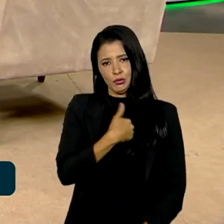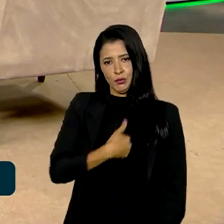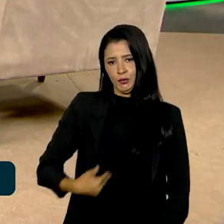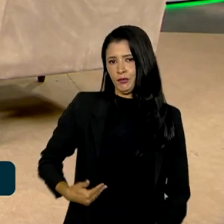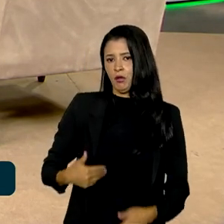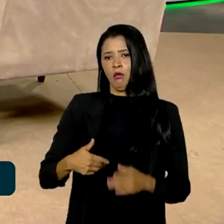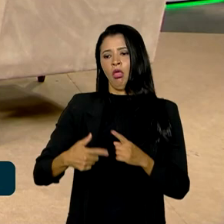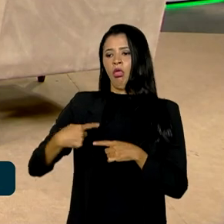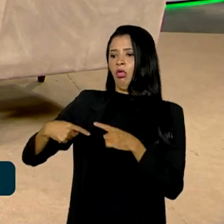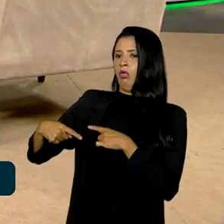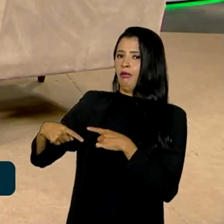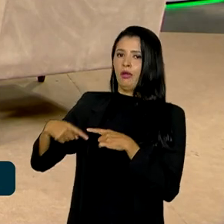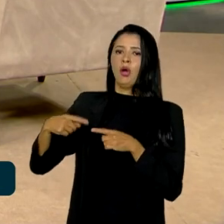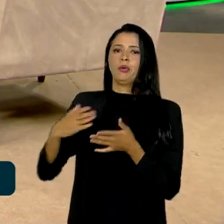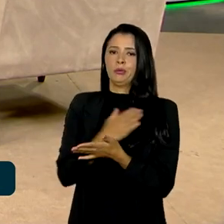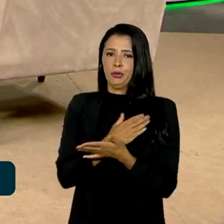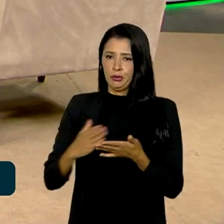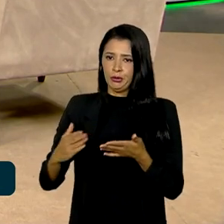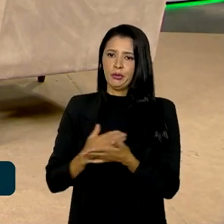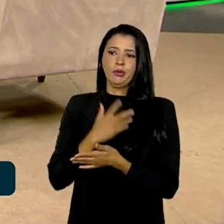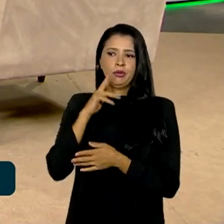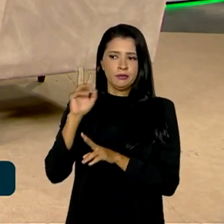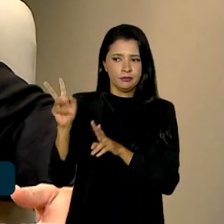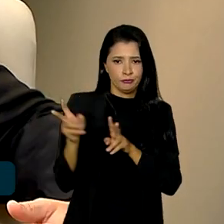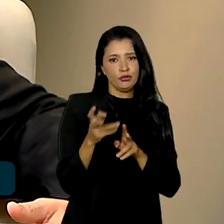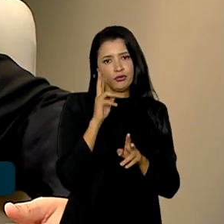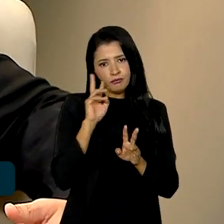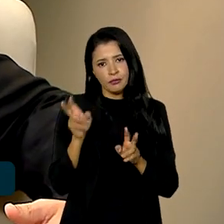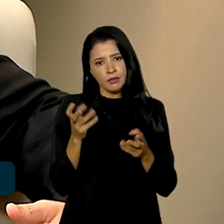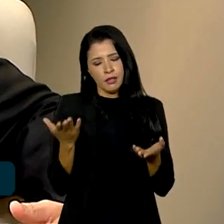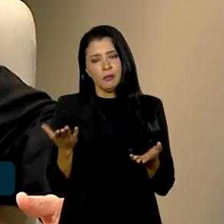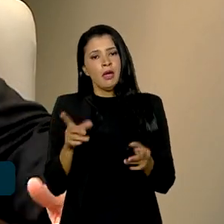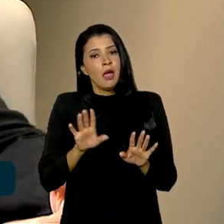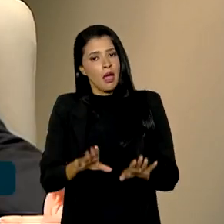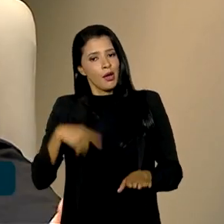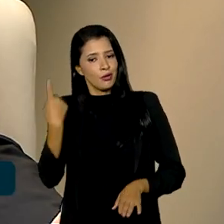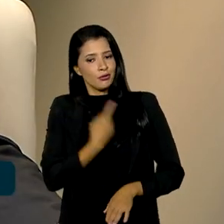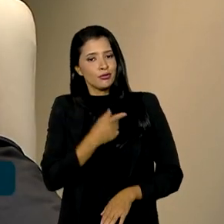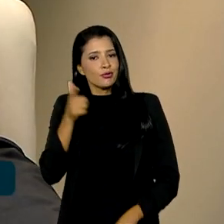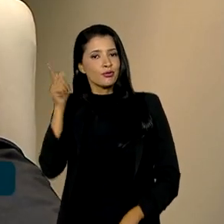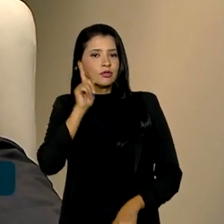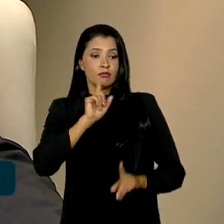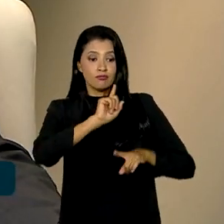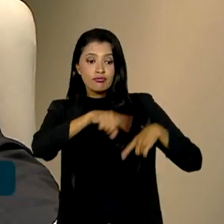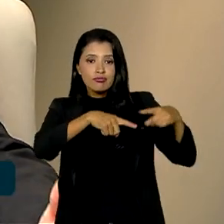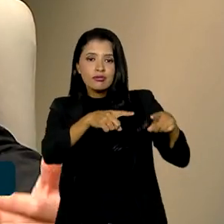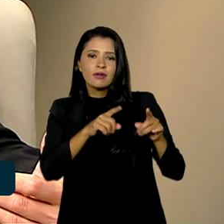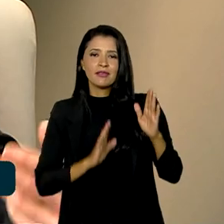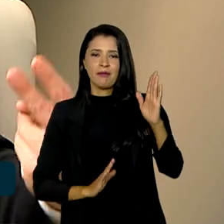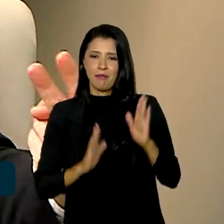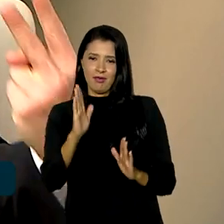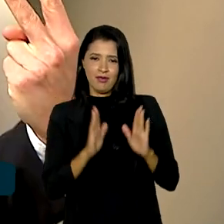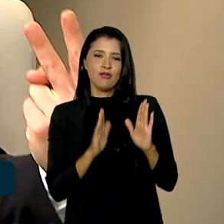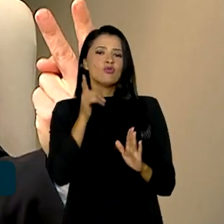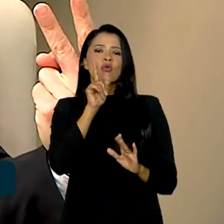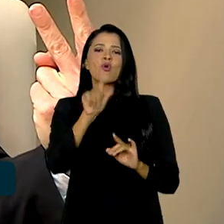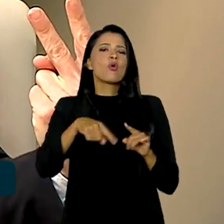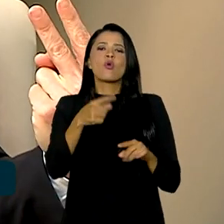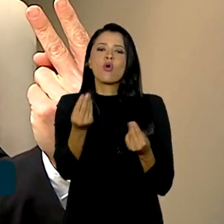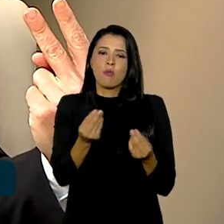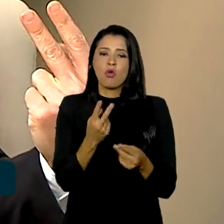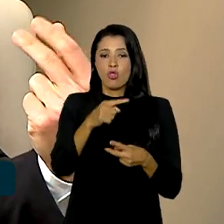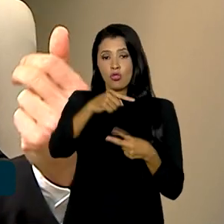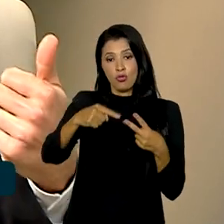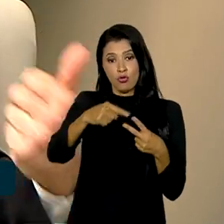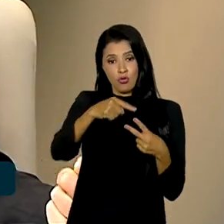havido retrocessos reconhecidos por todo mundo, nós conseguimos avançar ao longo desse período todo por conta de dois